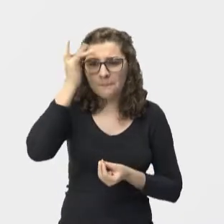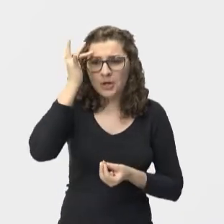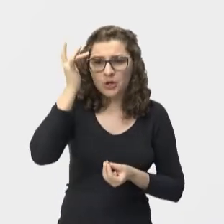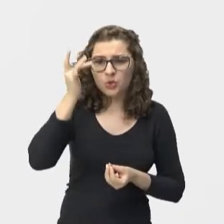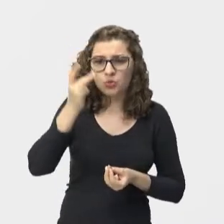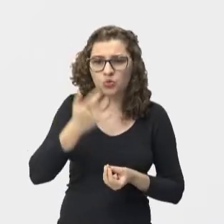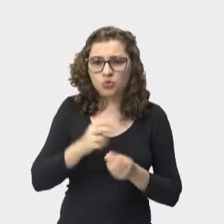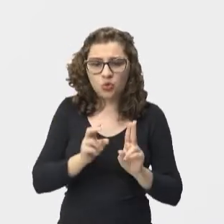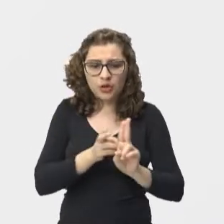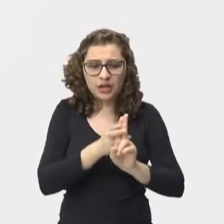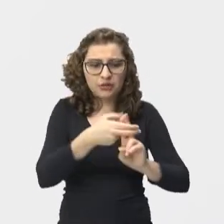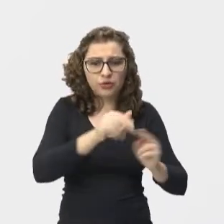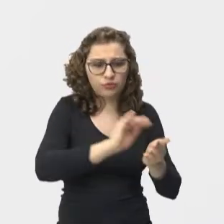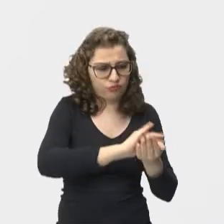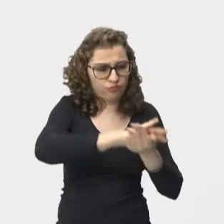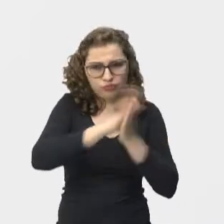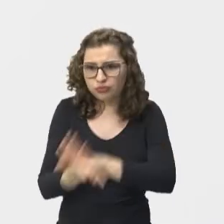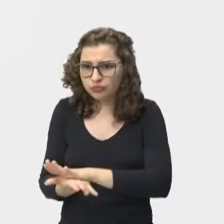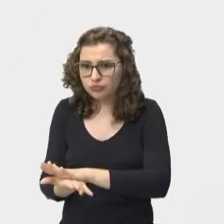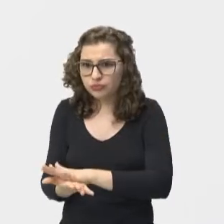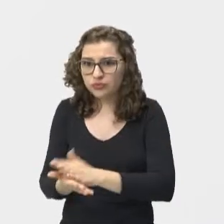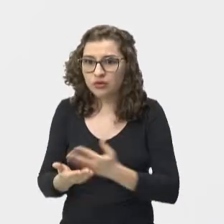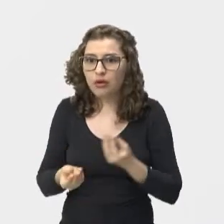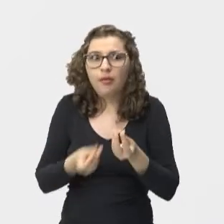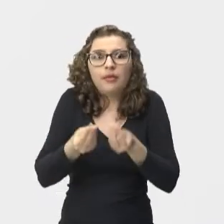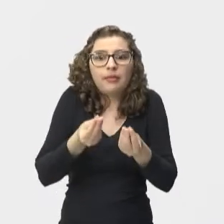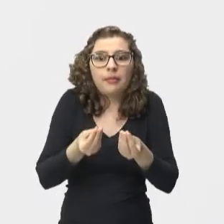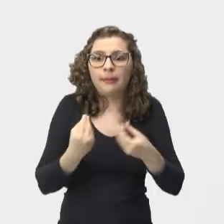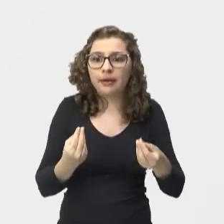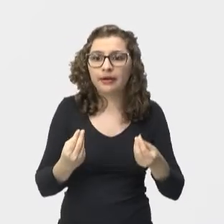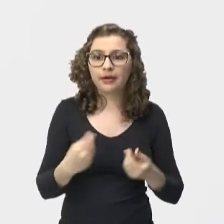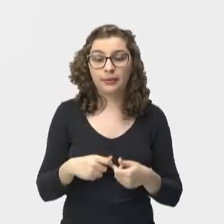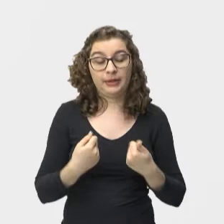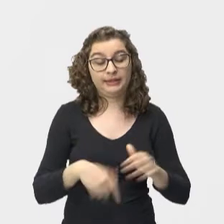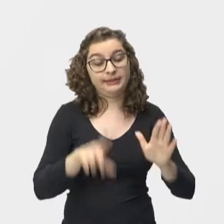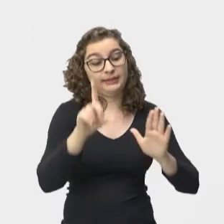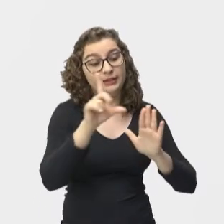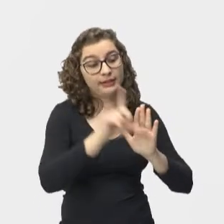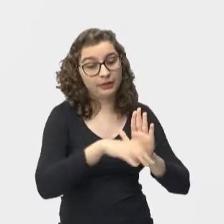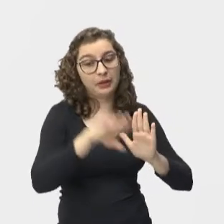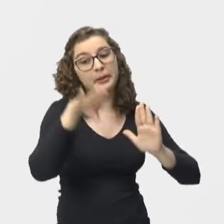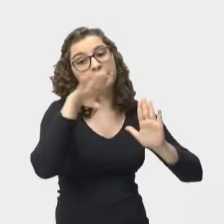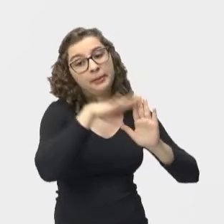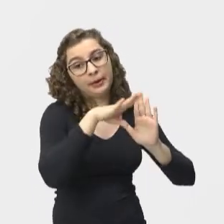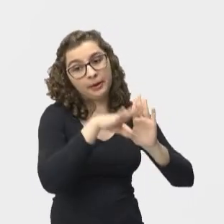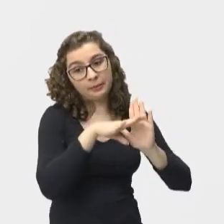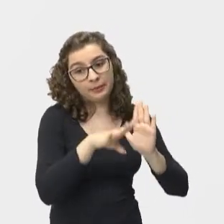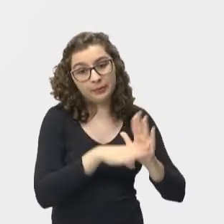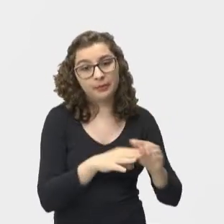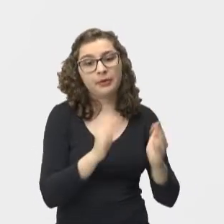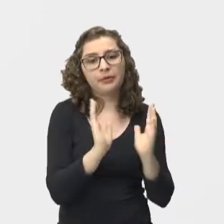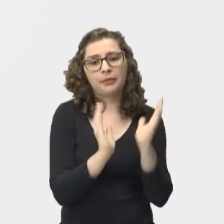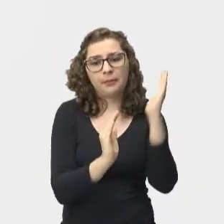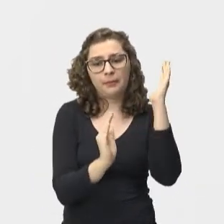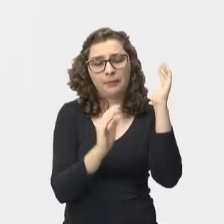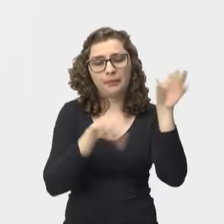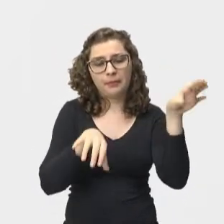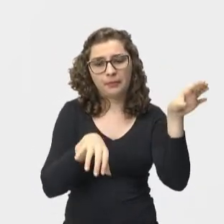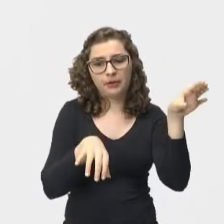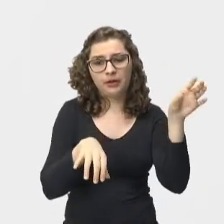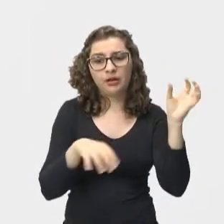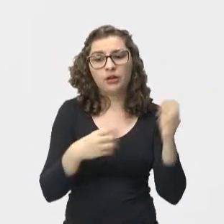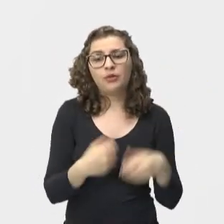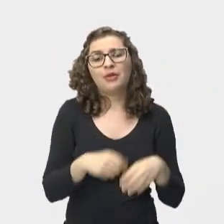mas é difícil acabar porque ele vai ter que fazer emenda constitucional, vai passar pelo Congresso, vai demorar muito,